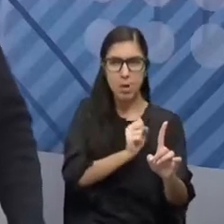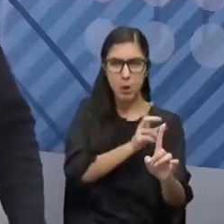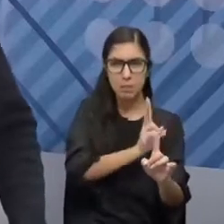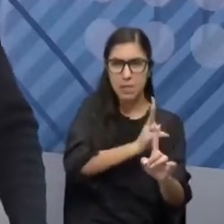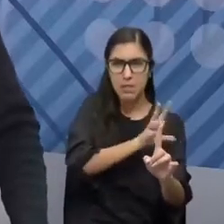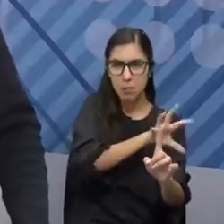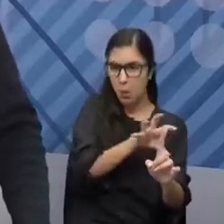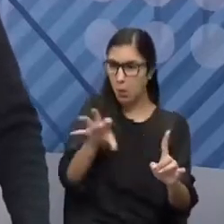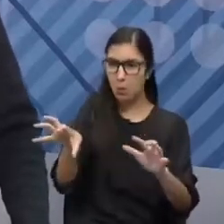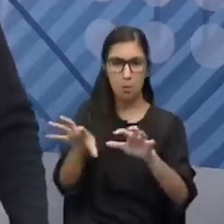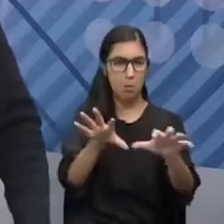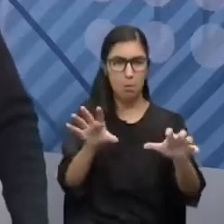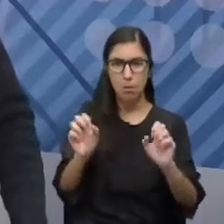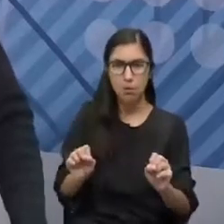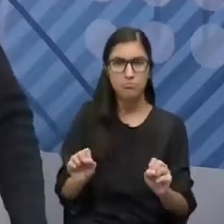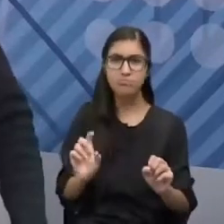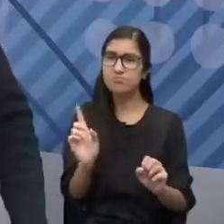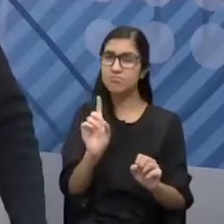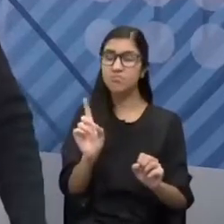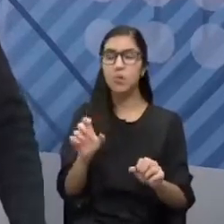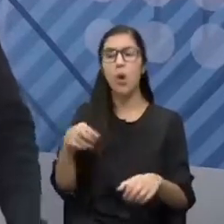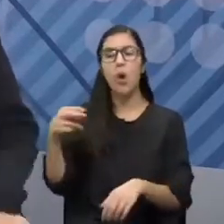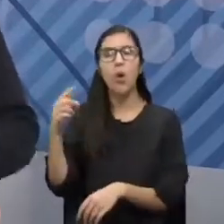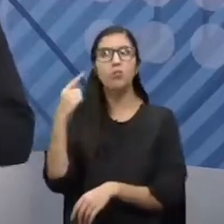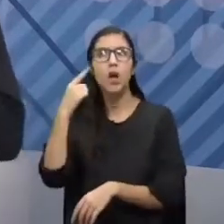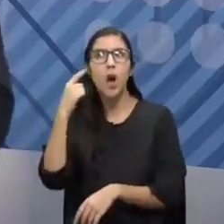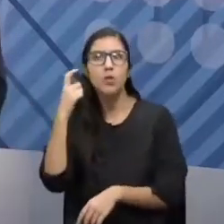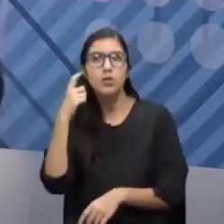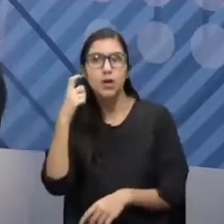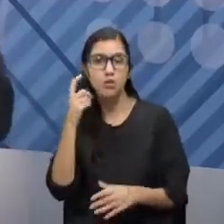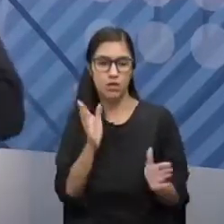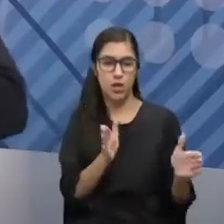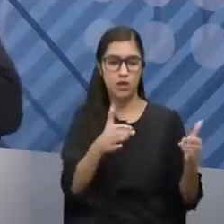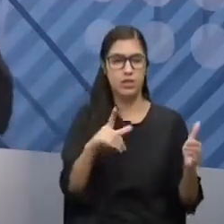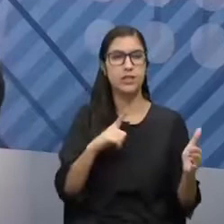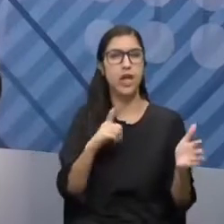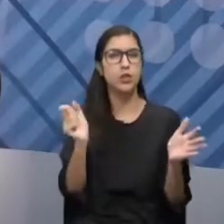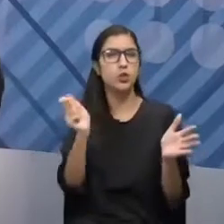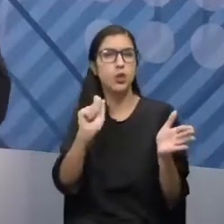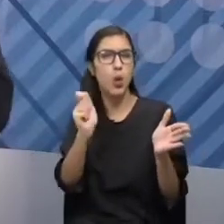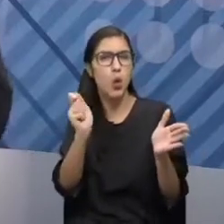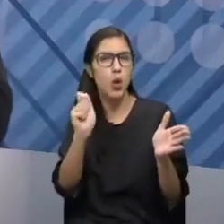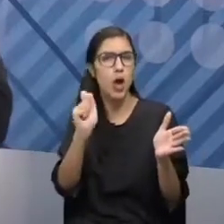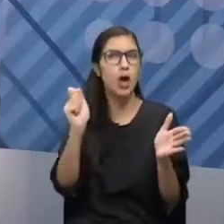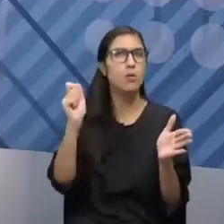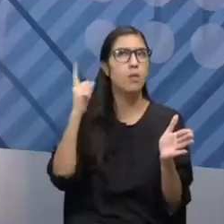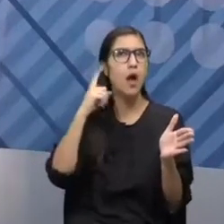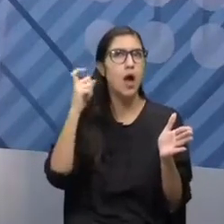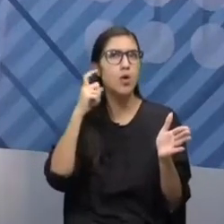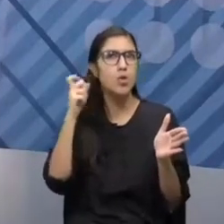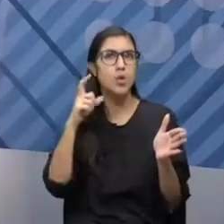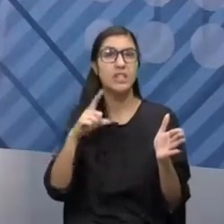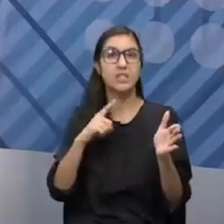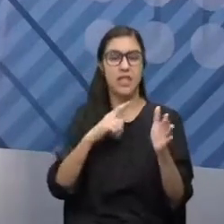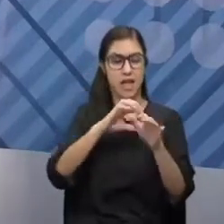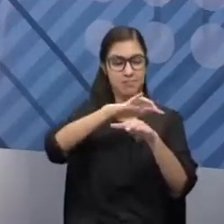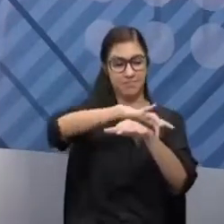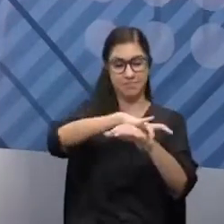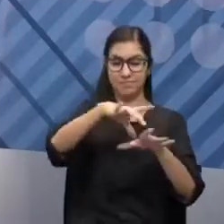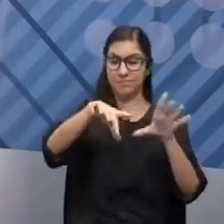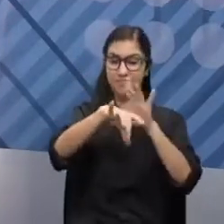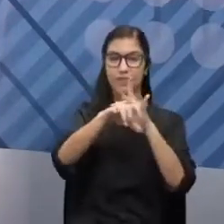que você precisa trabalhar de forma auditiva, você vai ter chocalhinhos, você vai ter guiso, vai ser colocado